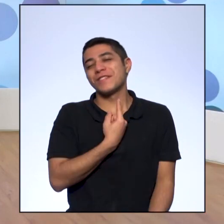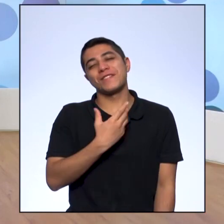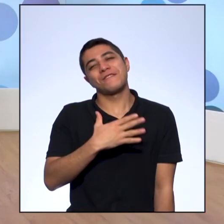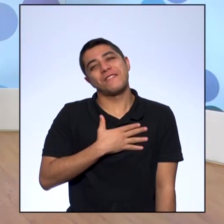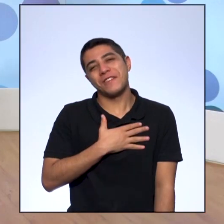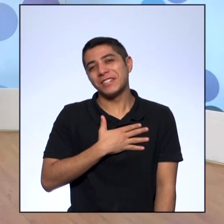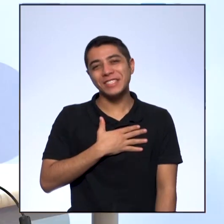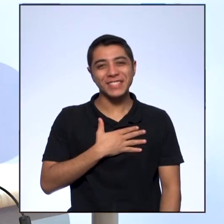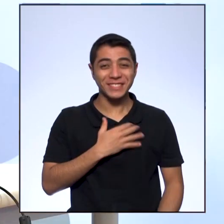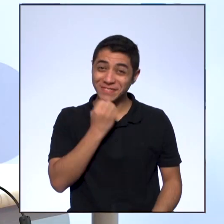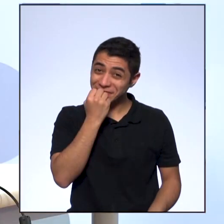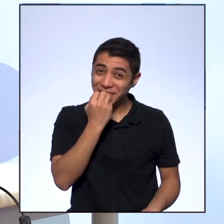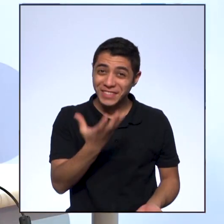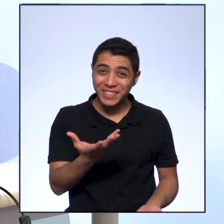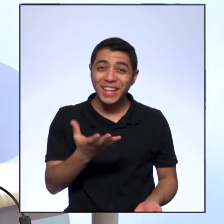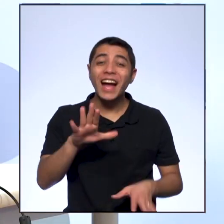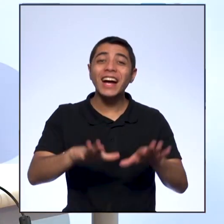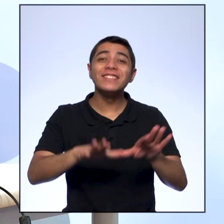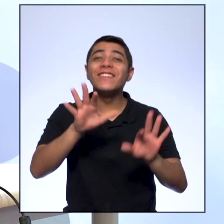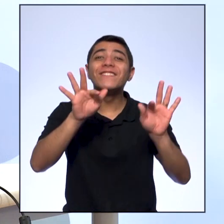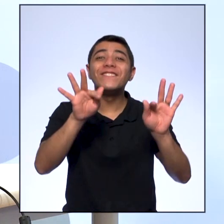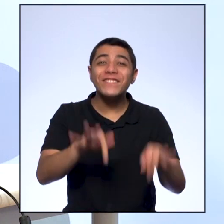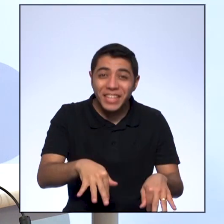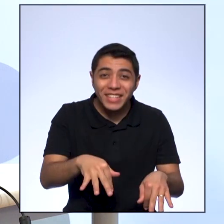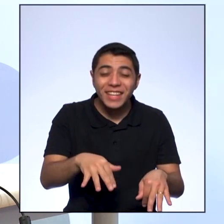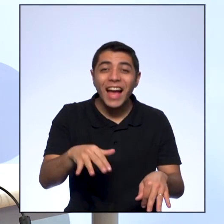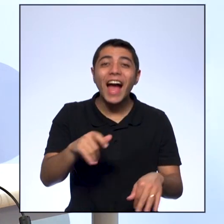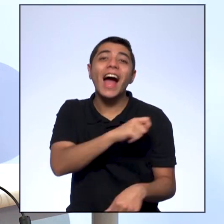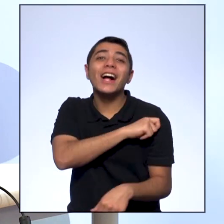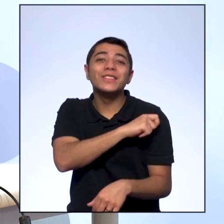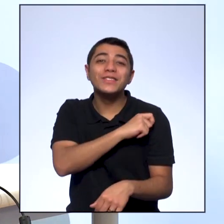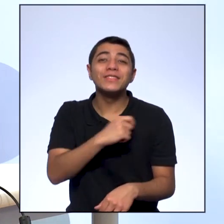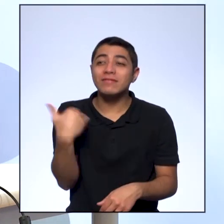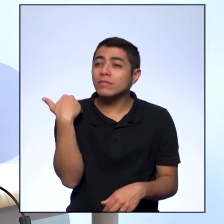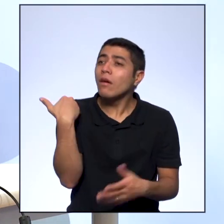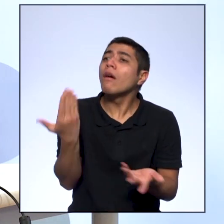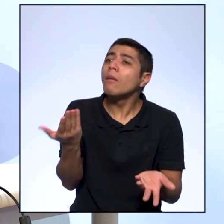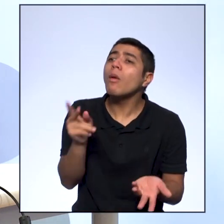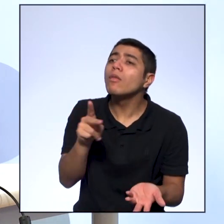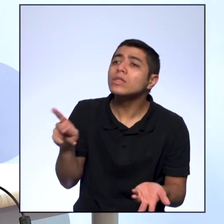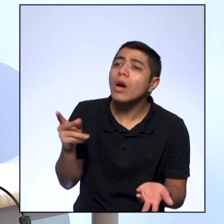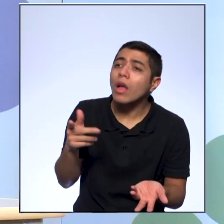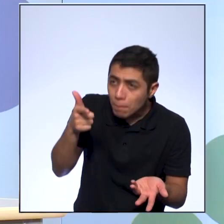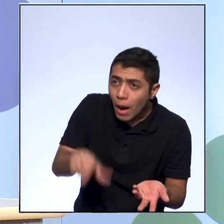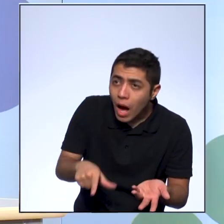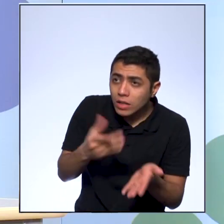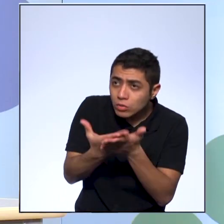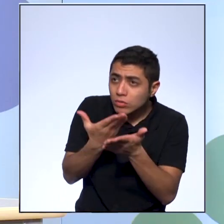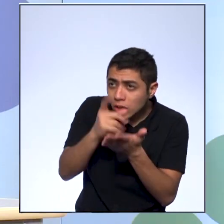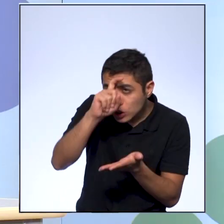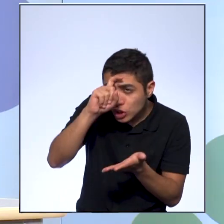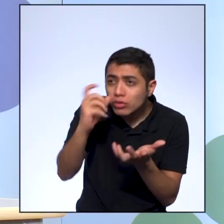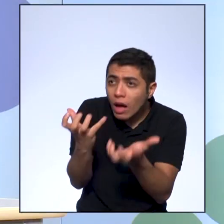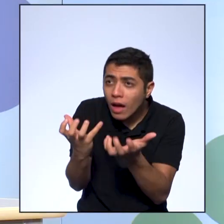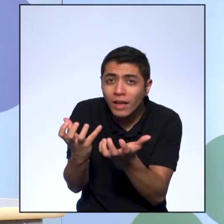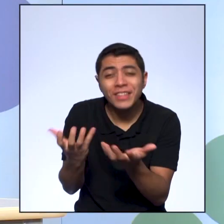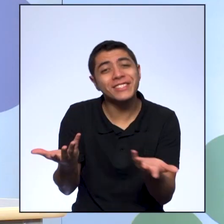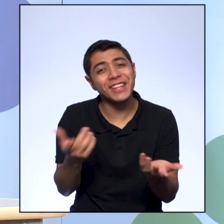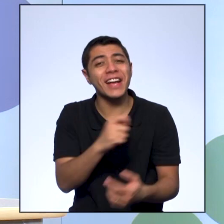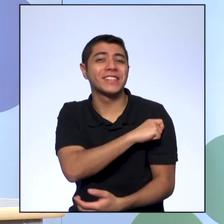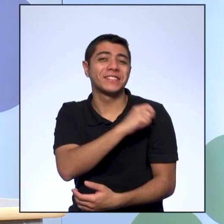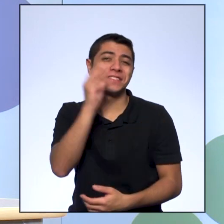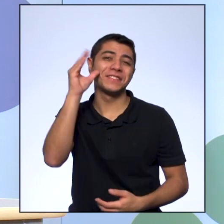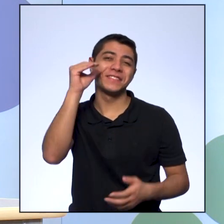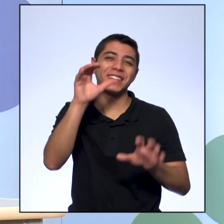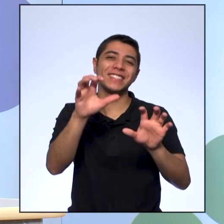alunos, fala, professora, a gente nunca mais vai estudar o Egito, né? É verdade. Eles sempre perguntam, né? Professora Luiz, eles sabem, né? Os alunos, eles sabem que o Egito fica